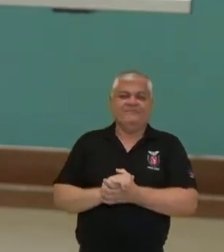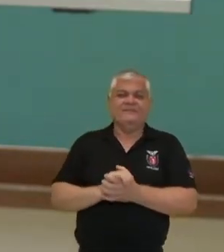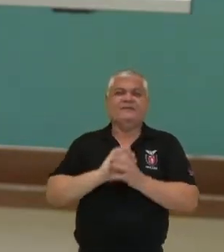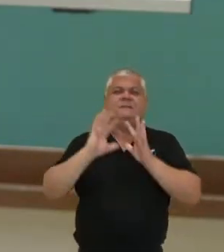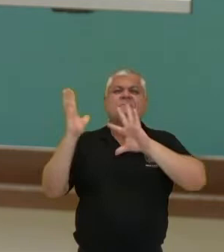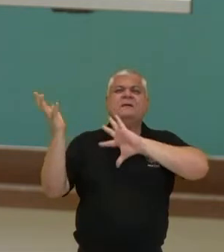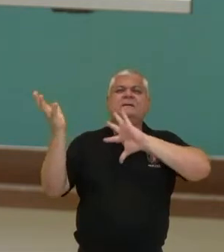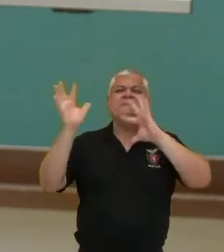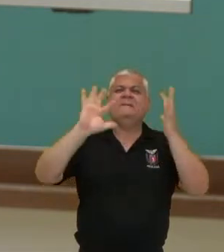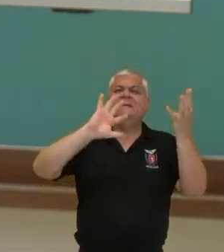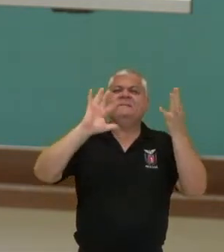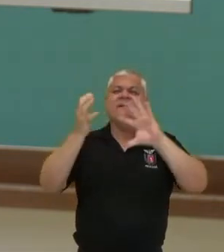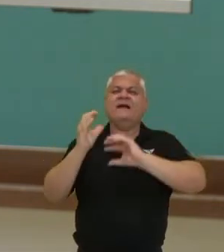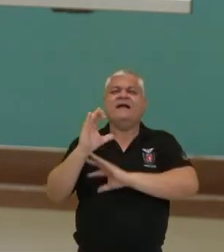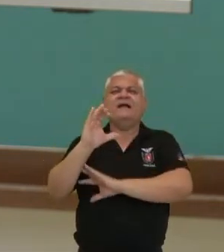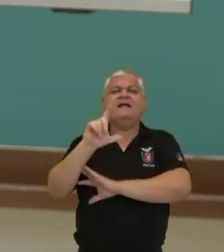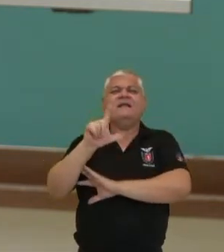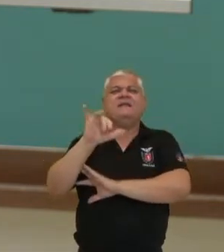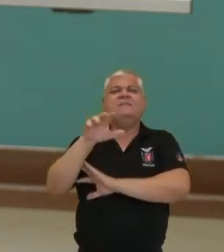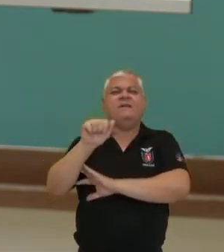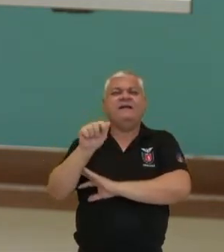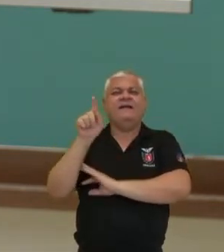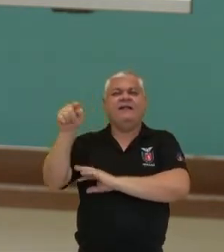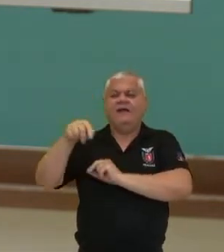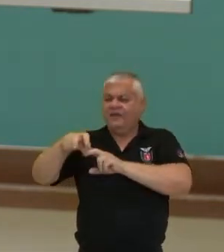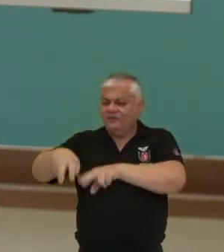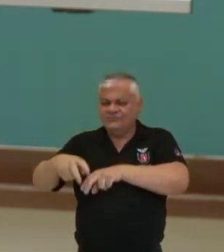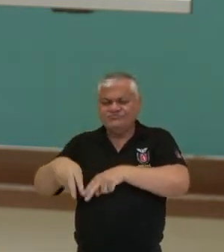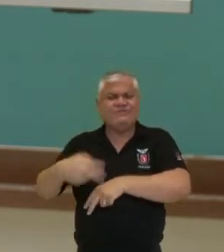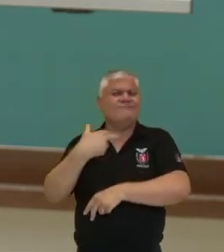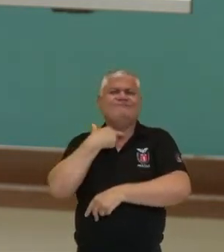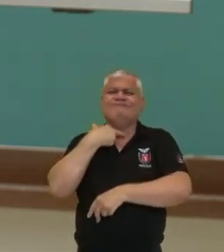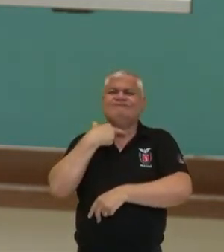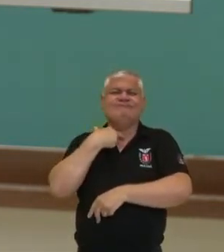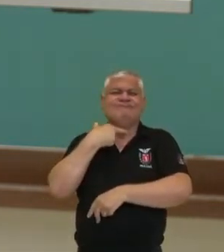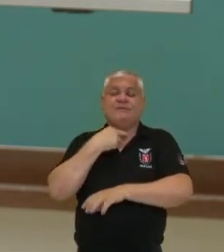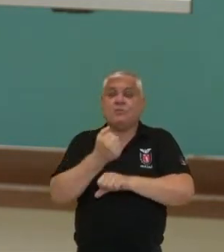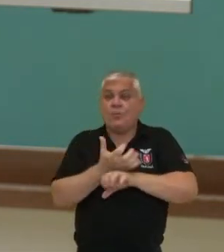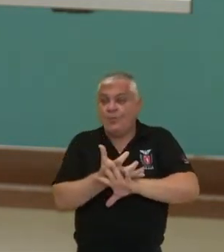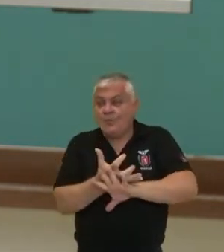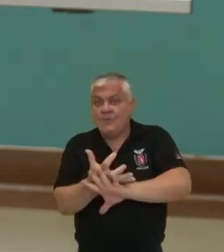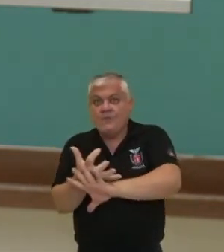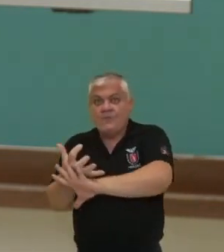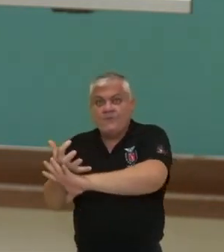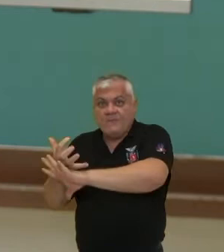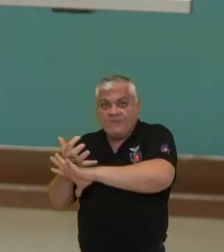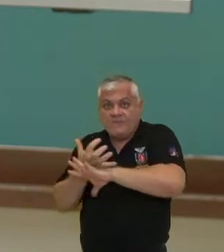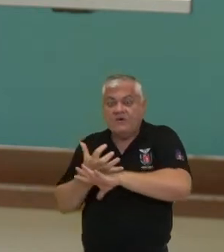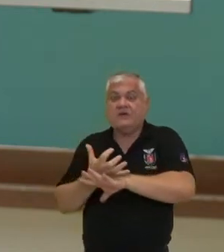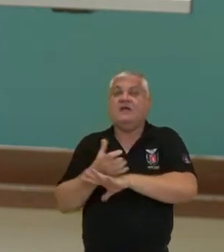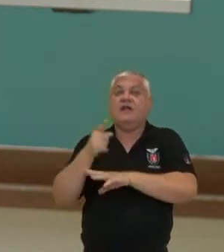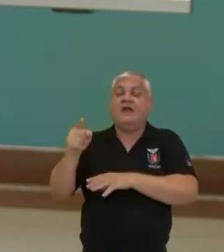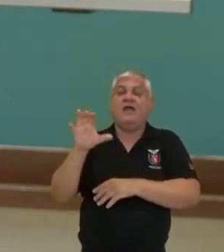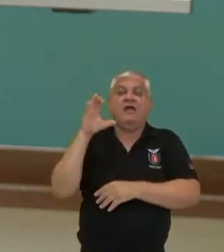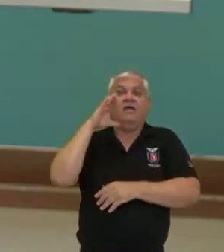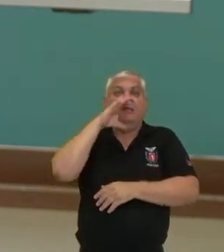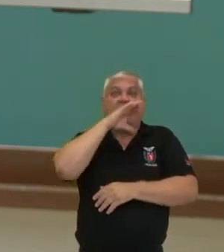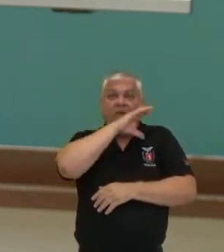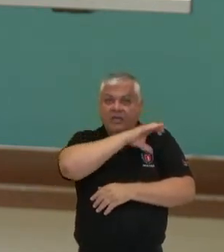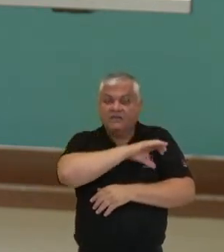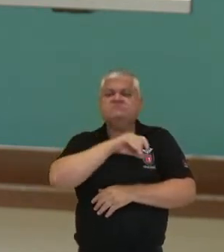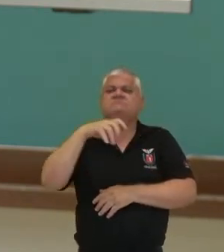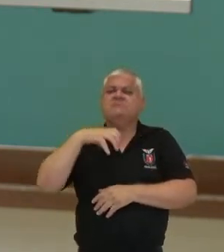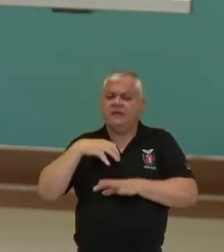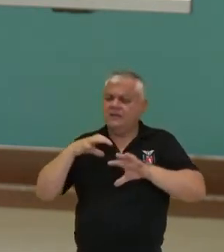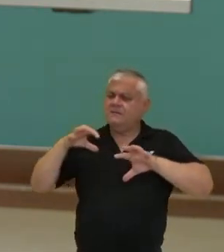que vai acontecer na região dificulta muito agricultura relógio oriente médio não é só deserto existem obviamente